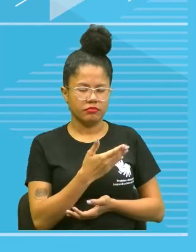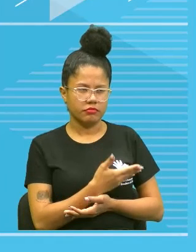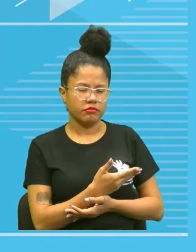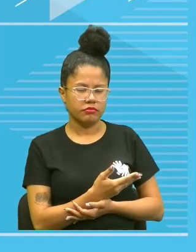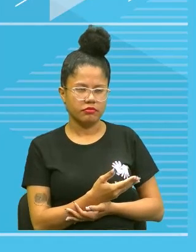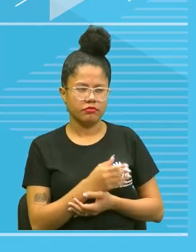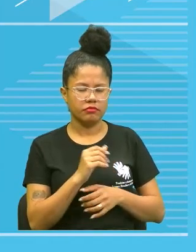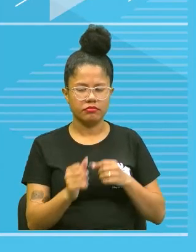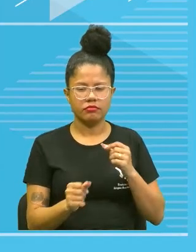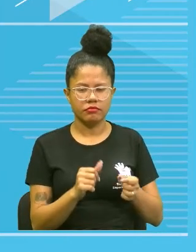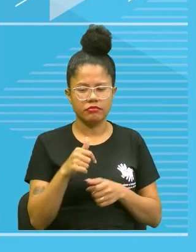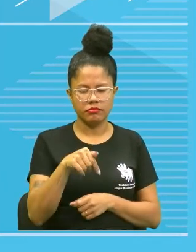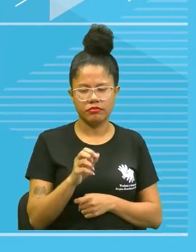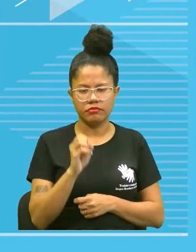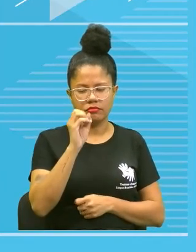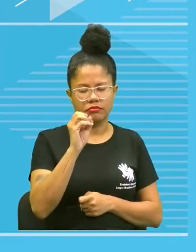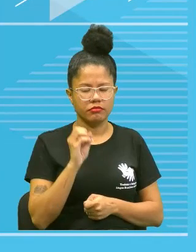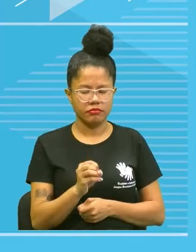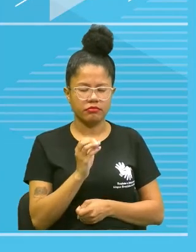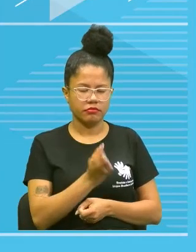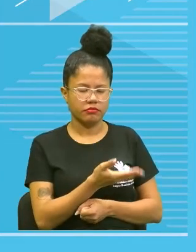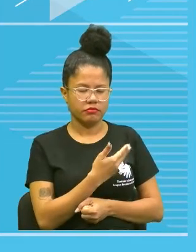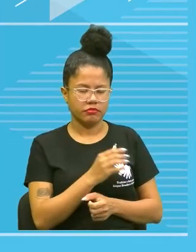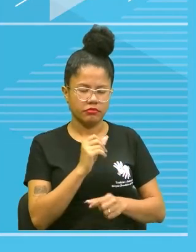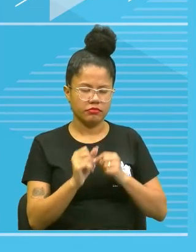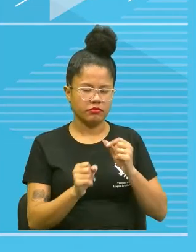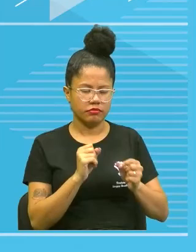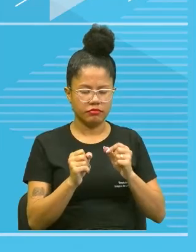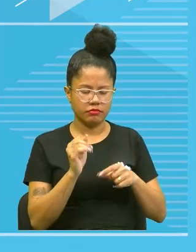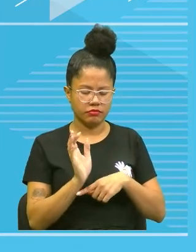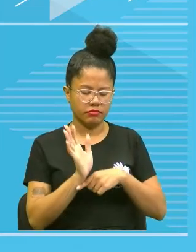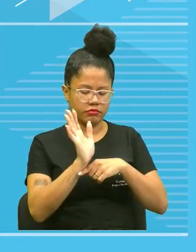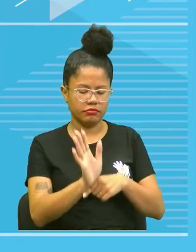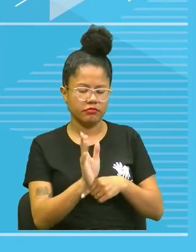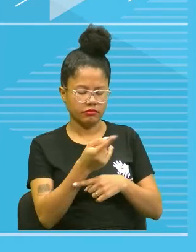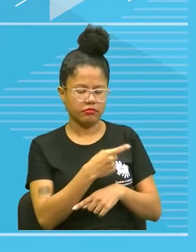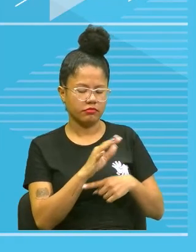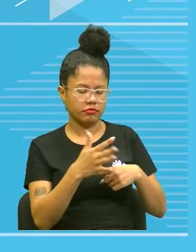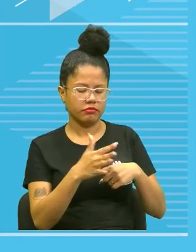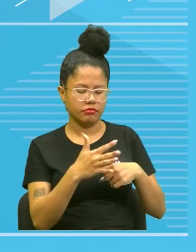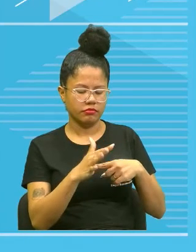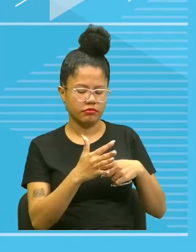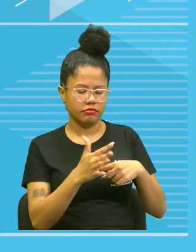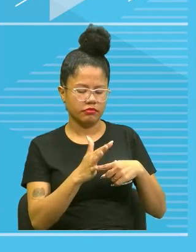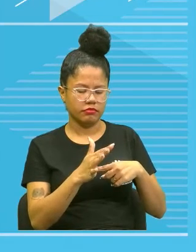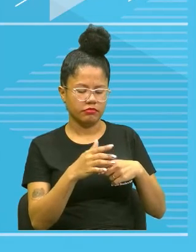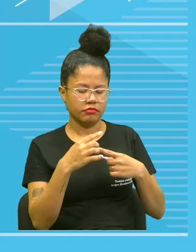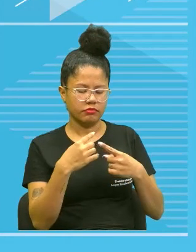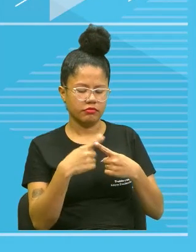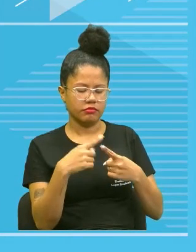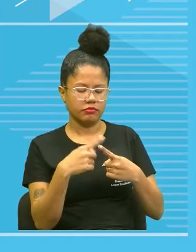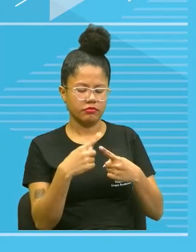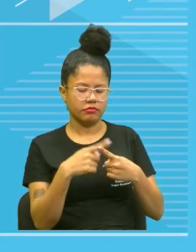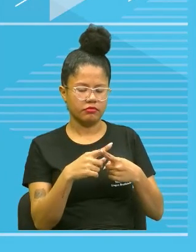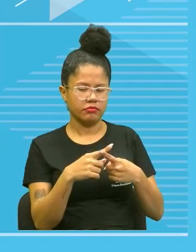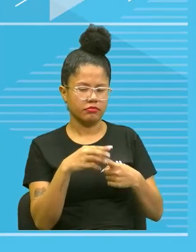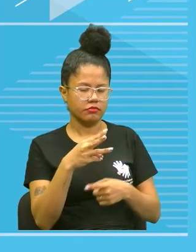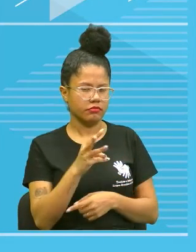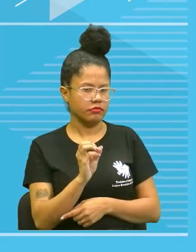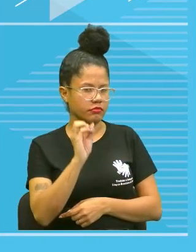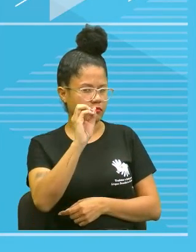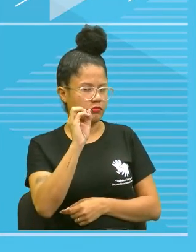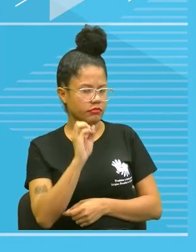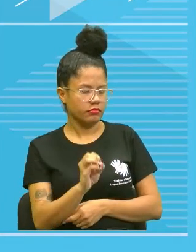rendimento de 70% é o rendimento que funciona para essa máquina em específica. Porque 30% da minha máquina